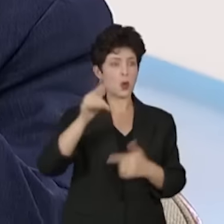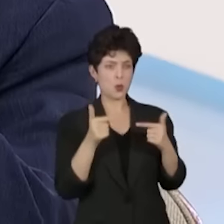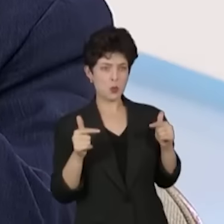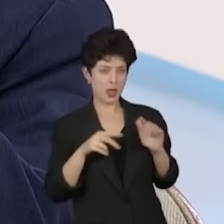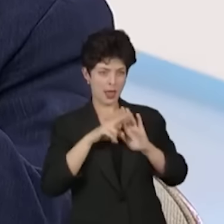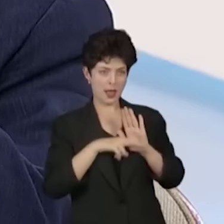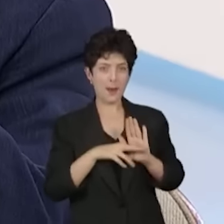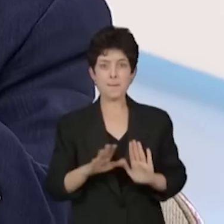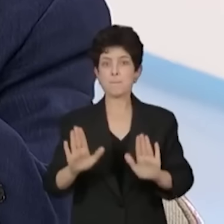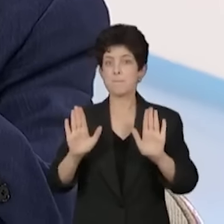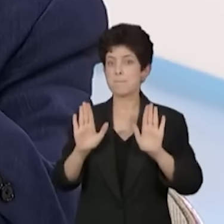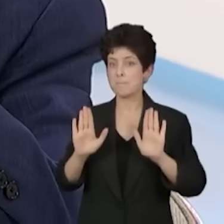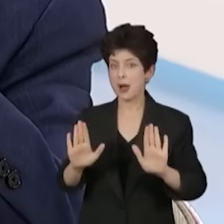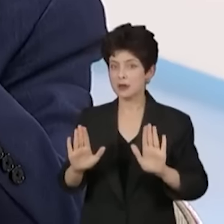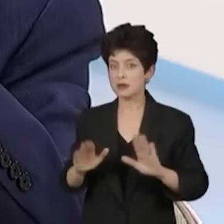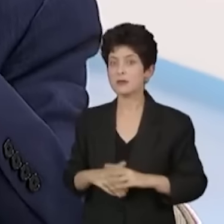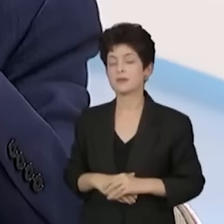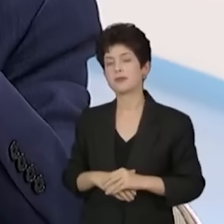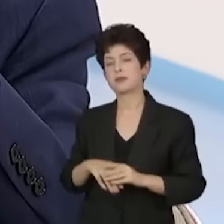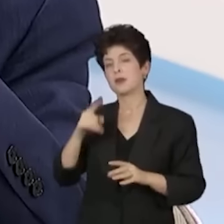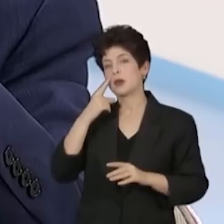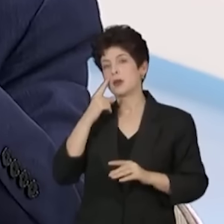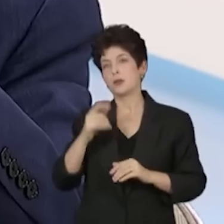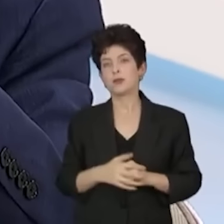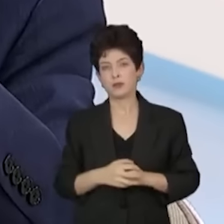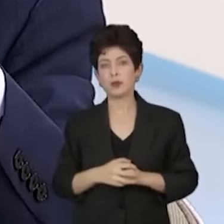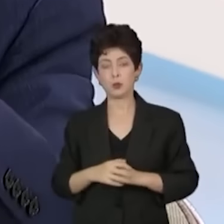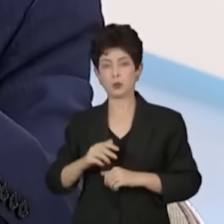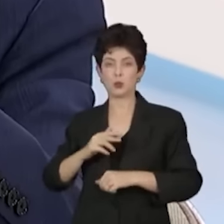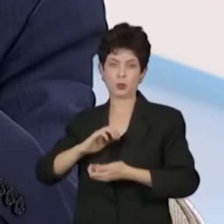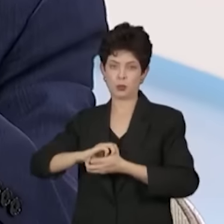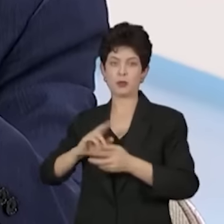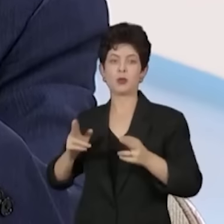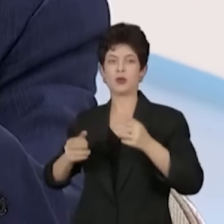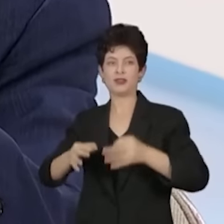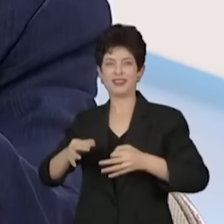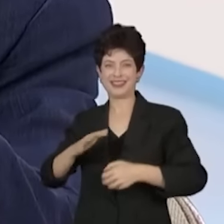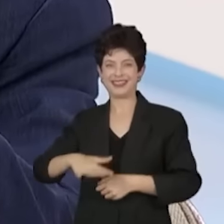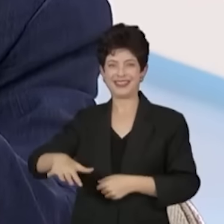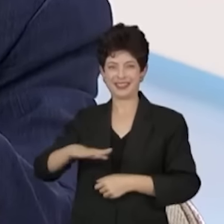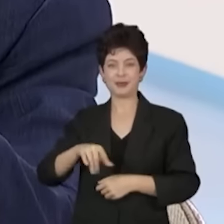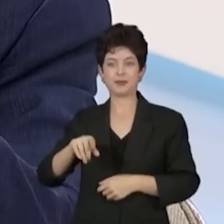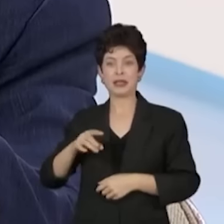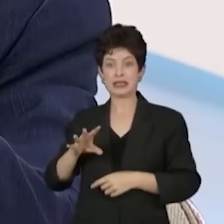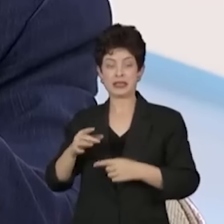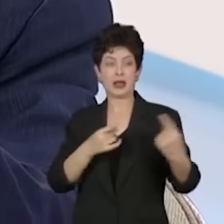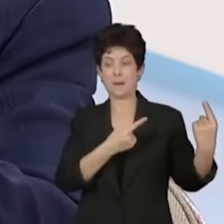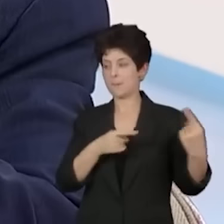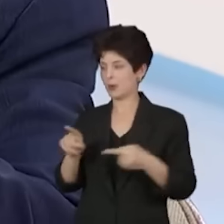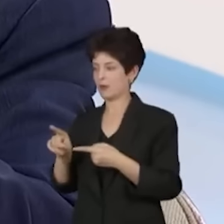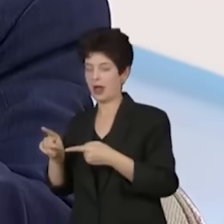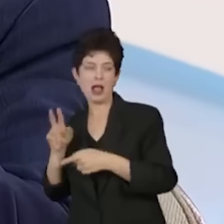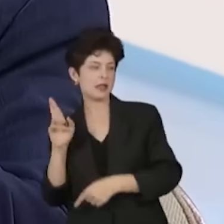mas a veja o o Supremo como judiciário em geral só atua quando é provocado então